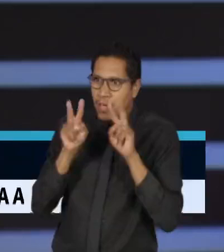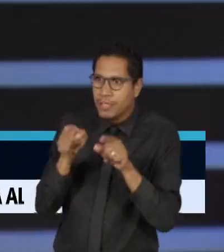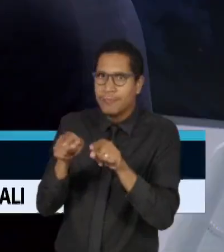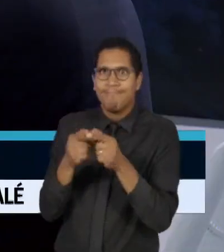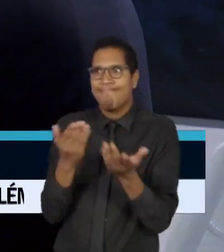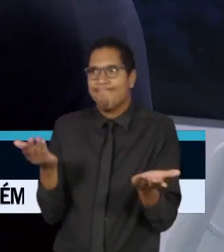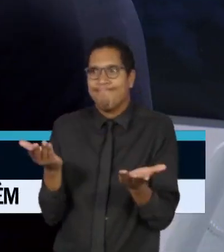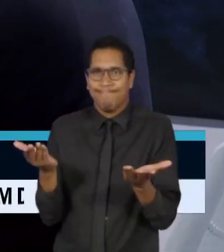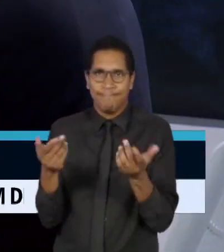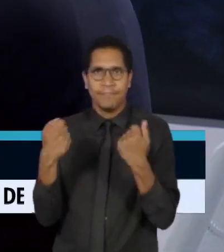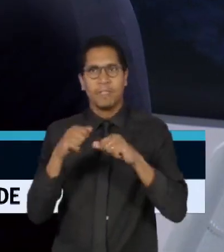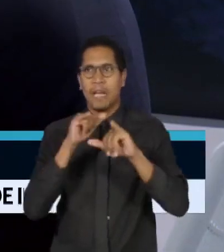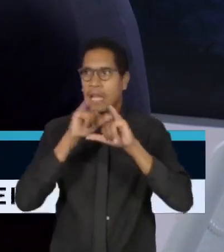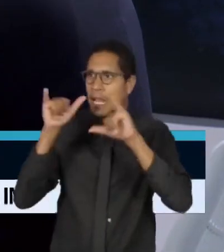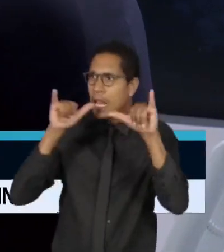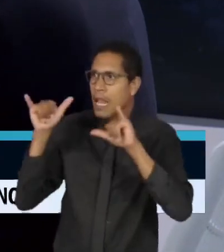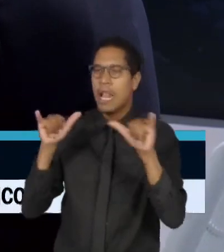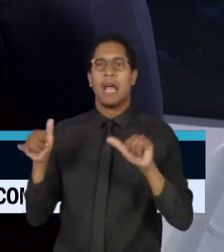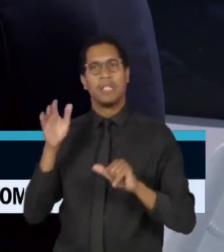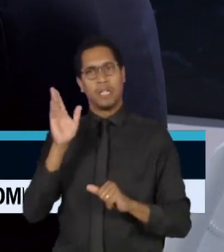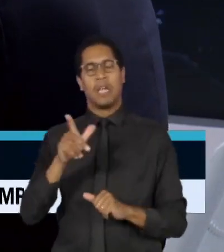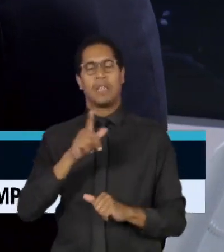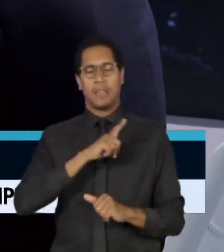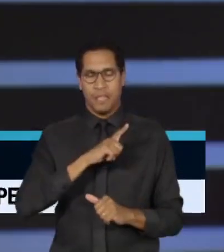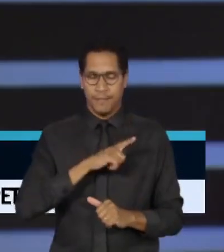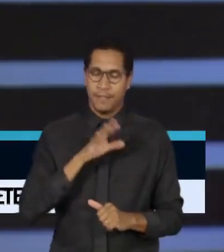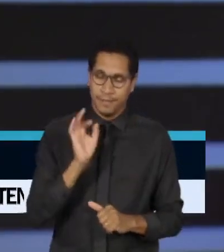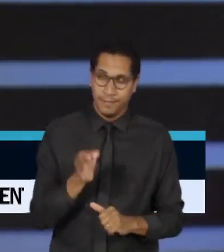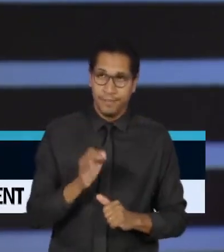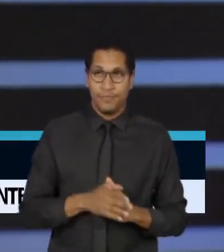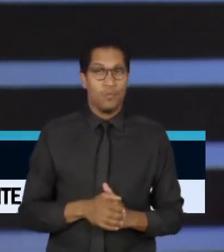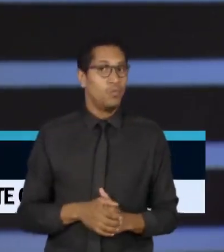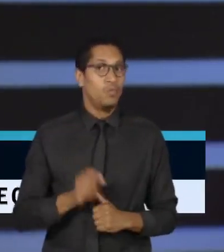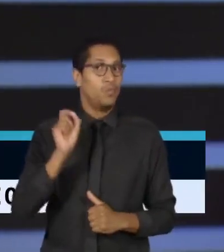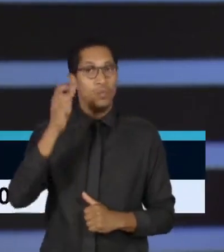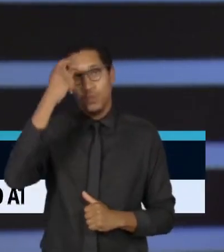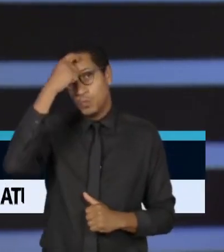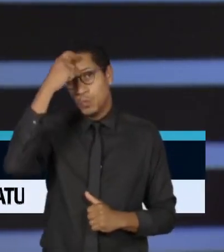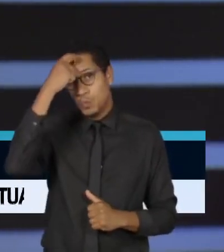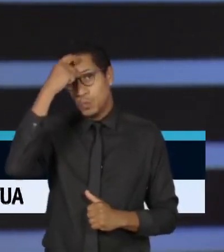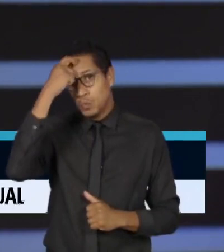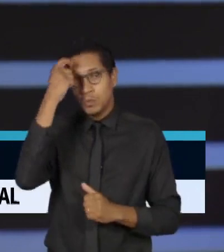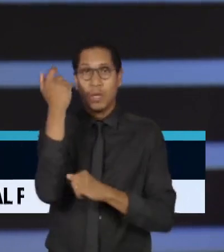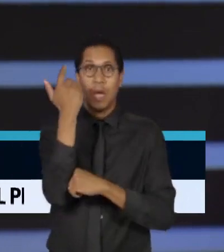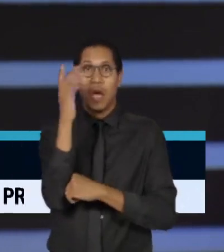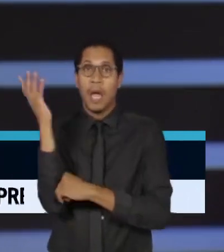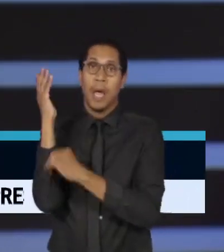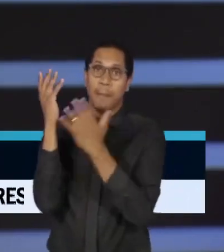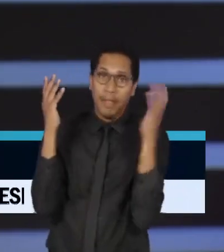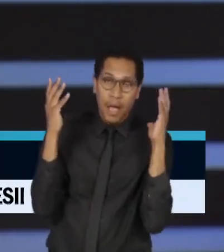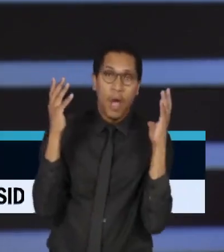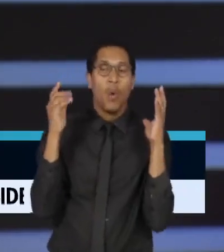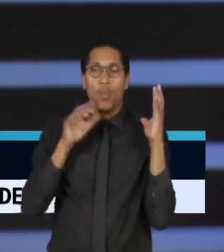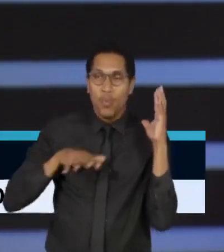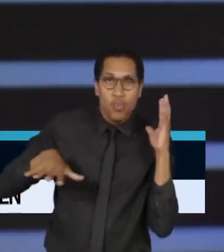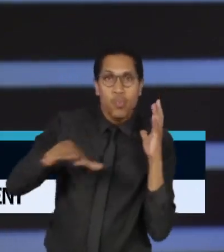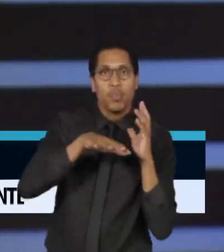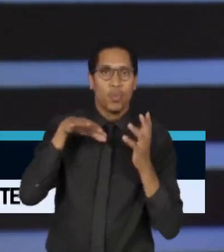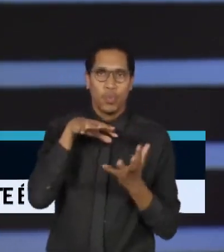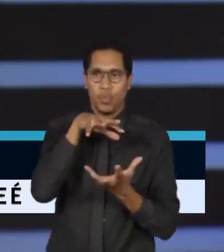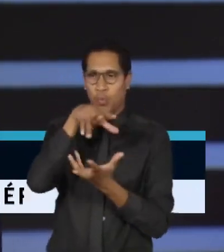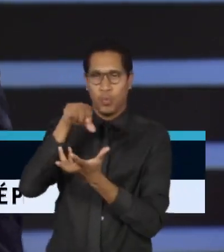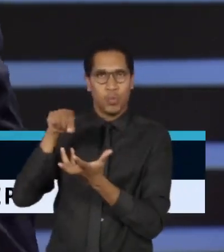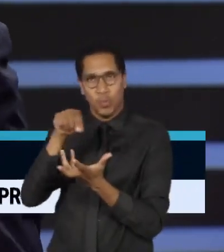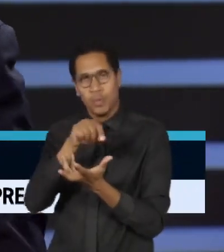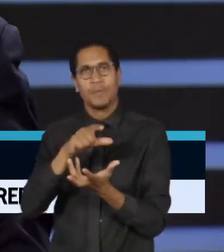alertas vêm e você já criou, por exemplo, o que você tem hoje de consciência ambiental, ecológica, no mundo, relativamente